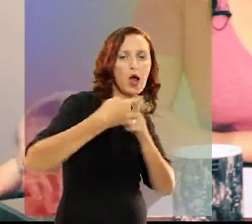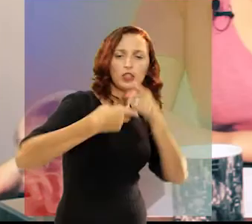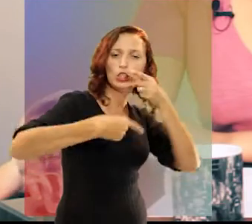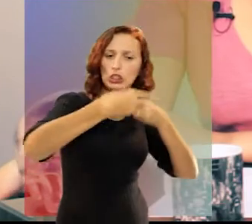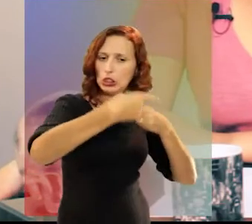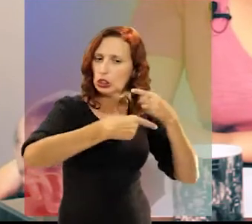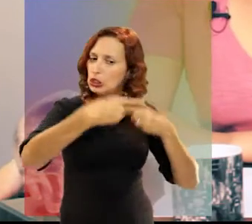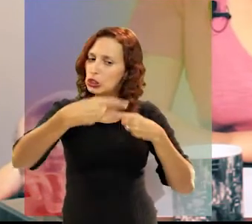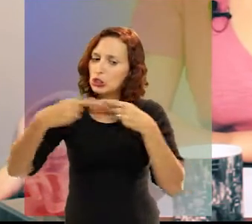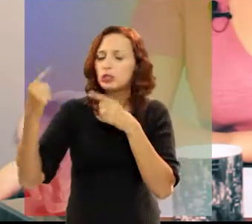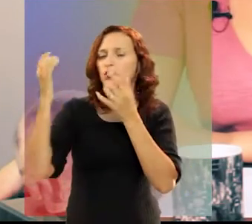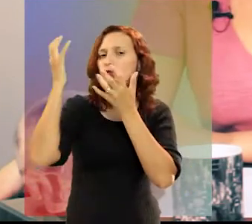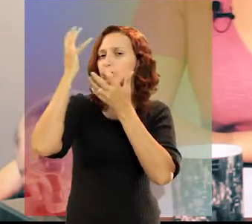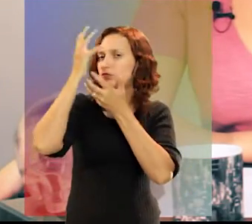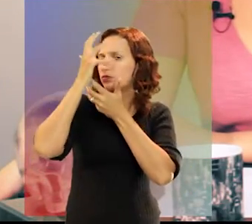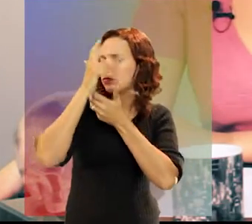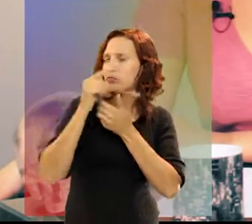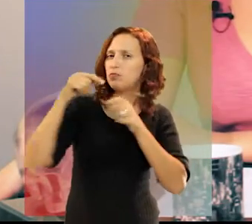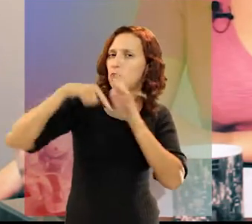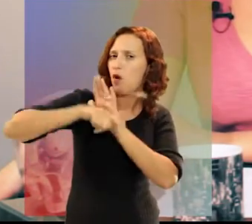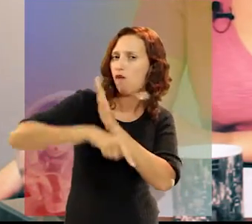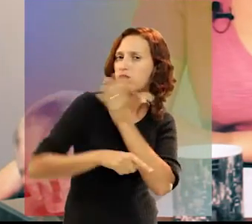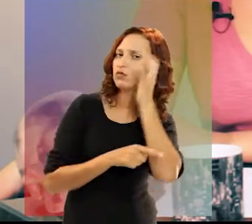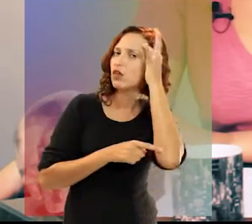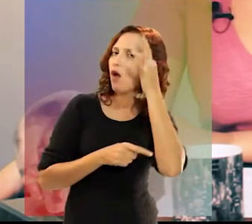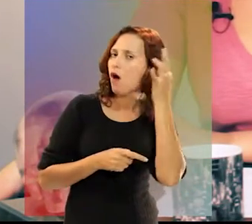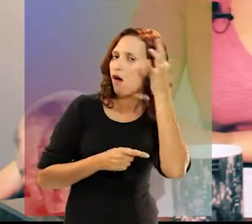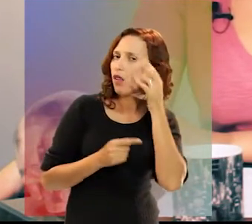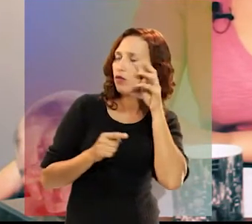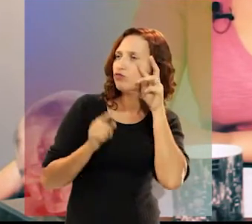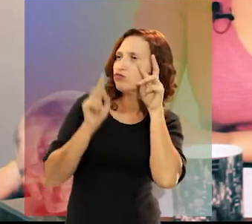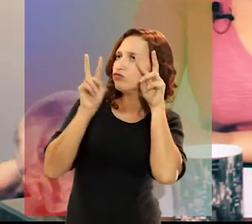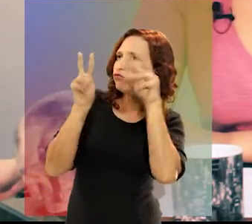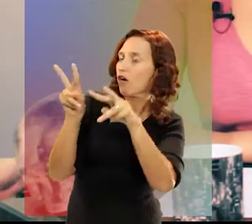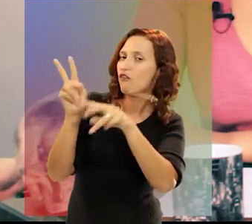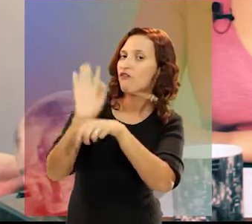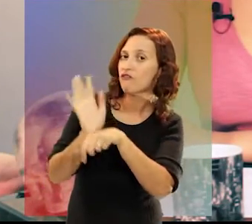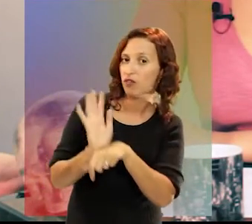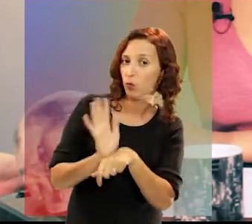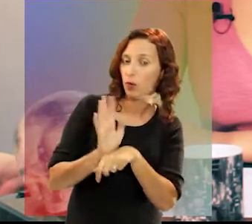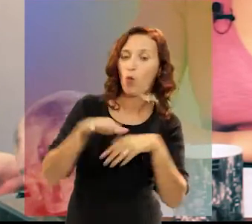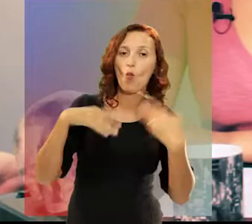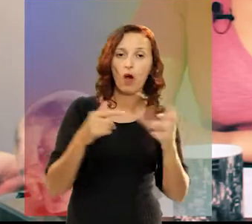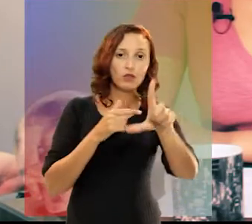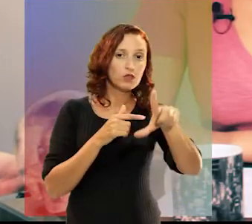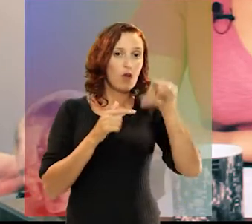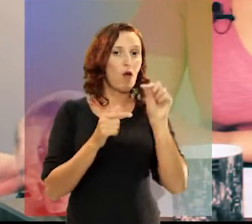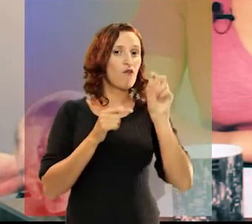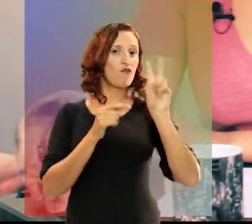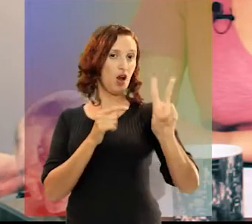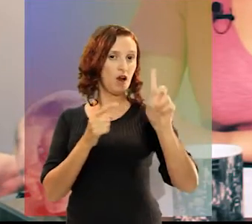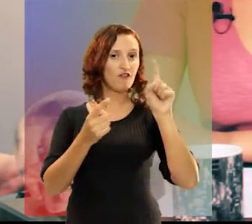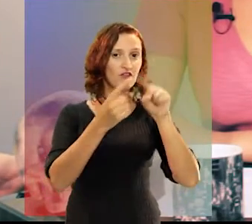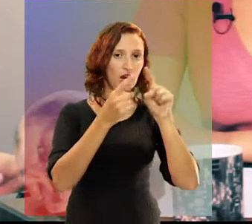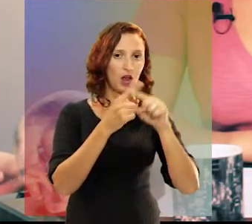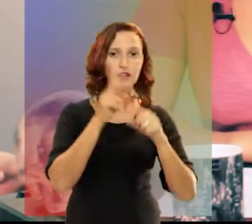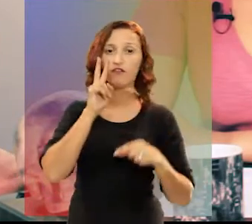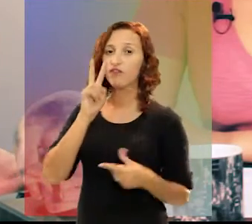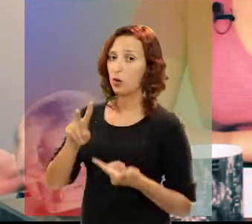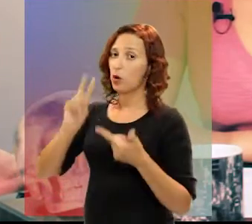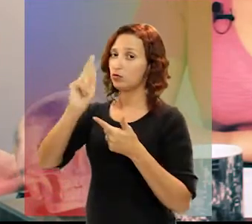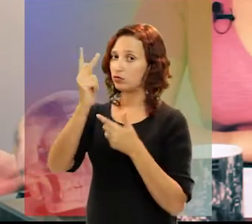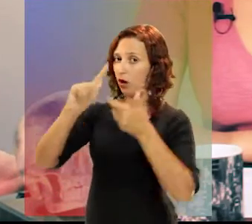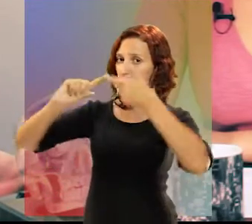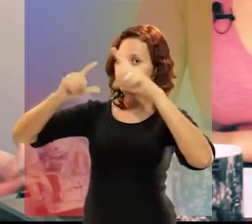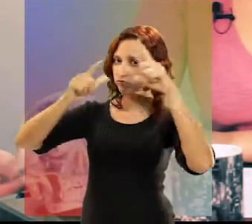como estrutura estética e aprofundamento teórico, digamos assim, os filmes propriamente dito, né? Quando a gente escolheu o V de Vingança, foi baseado no HQ.